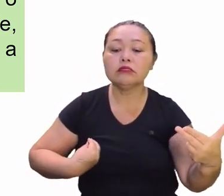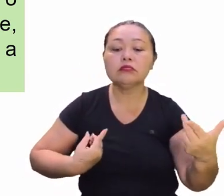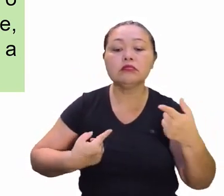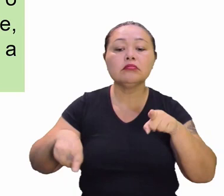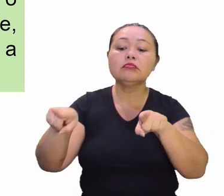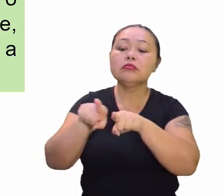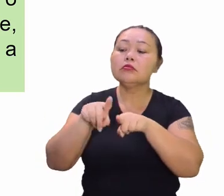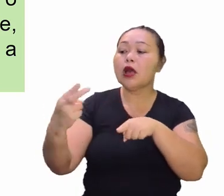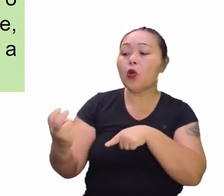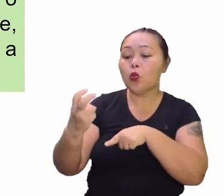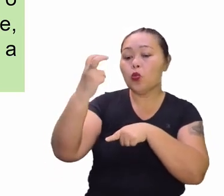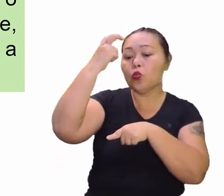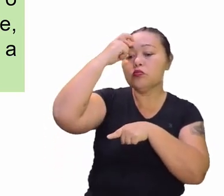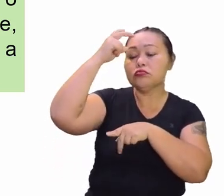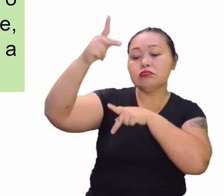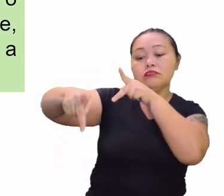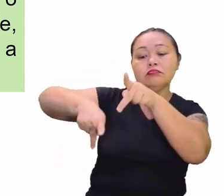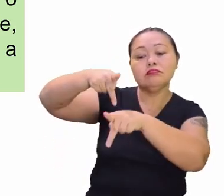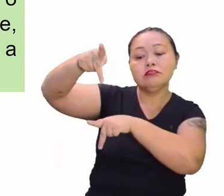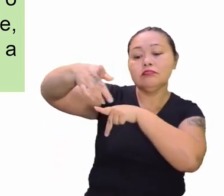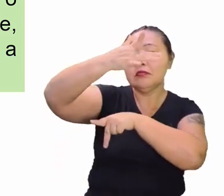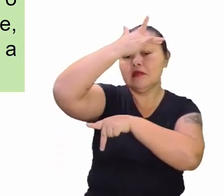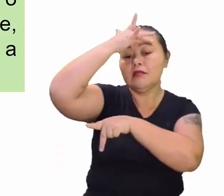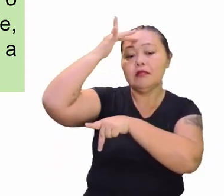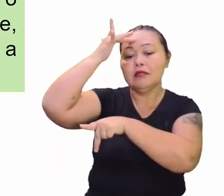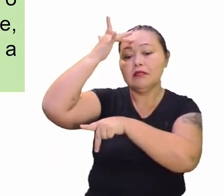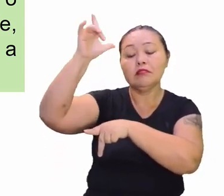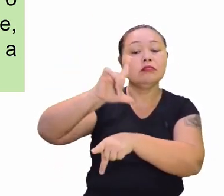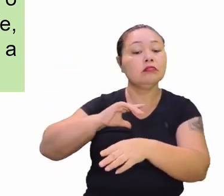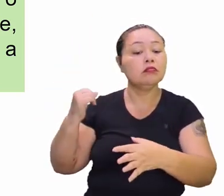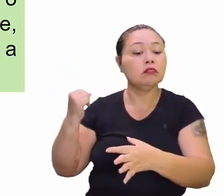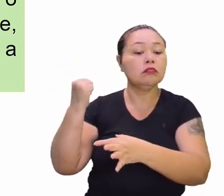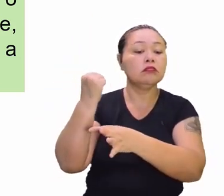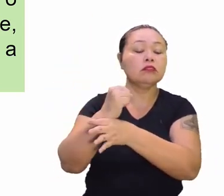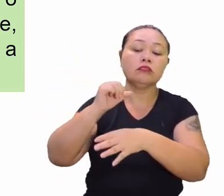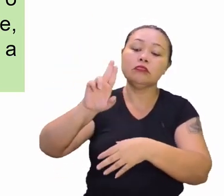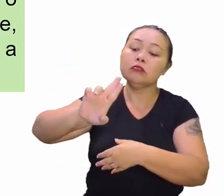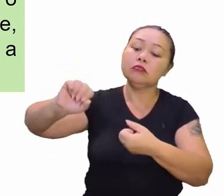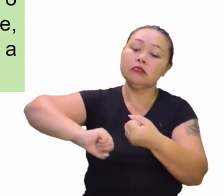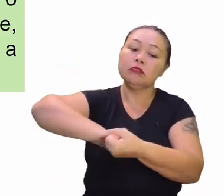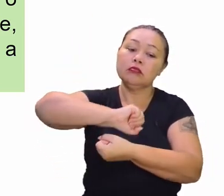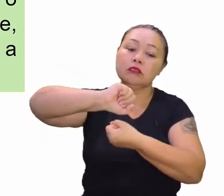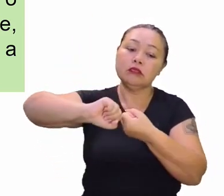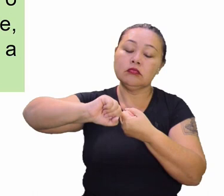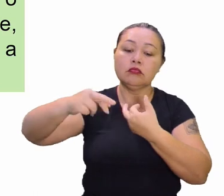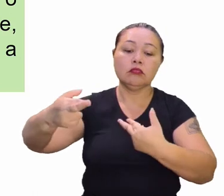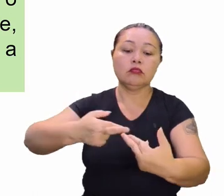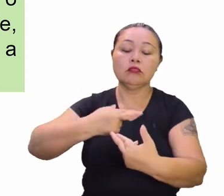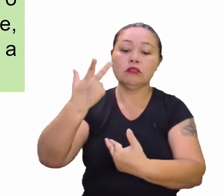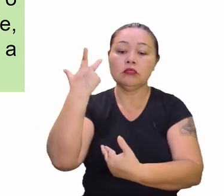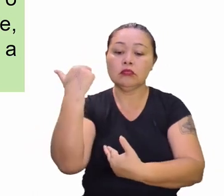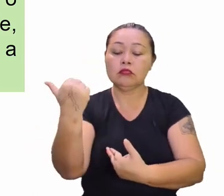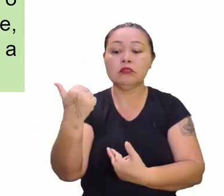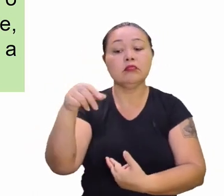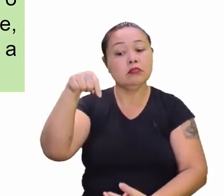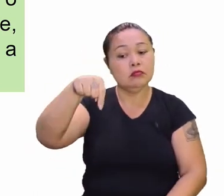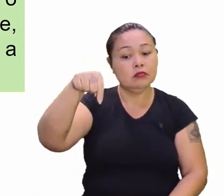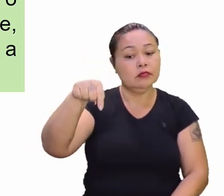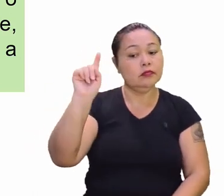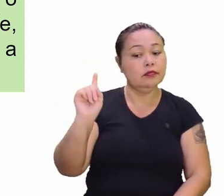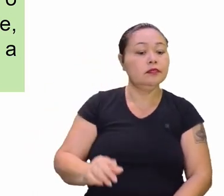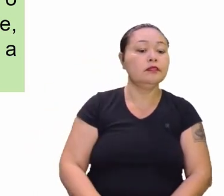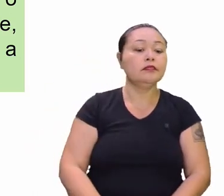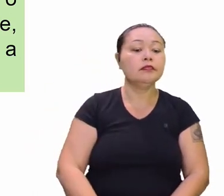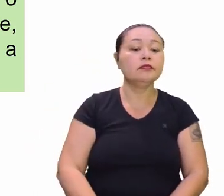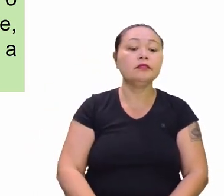destas populações, assegurando o uso sustentável dos recursos naturais desta